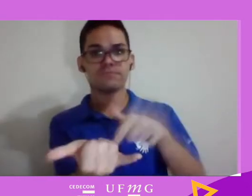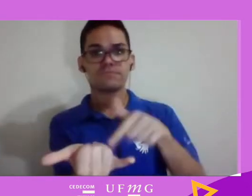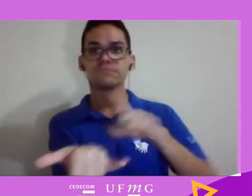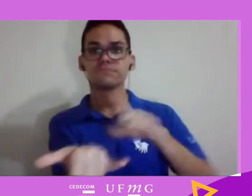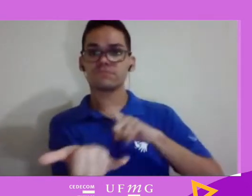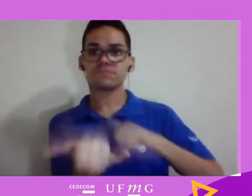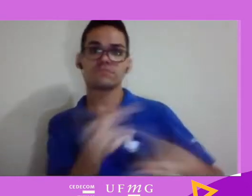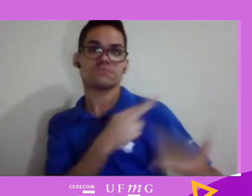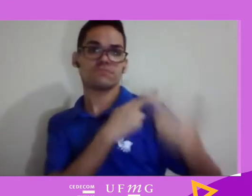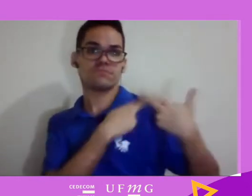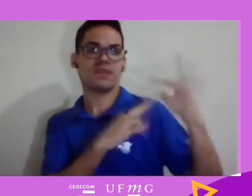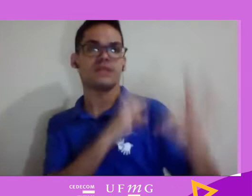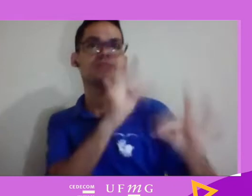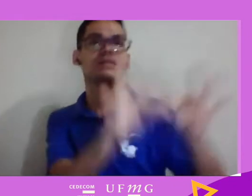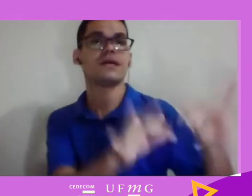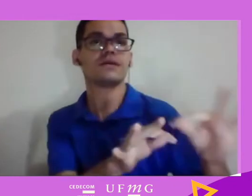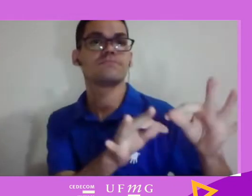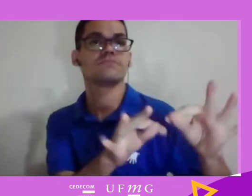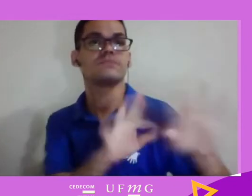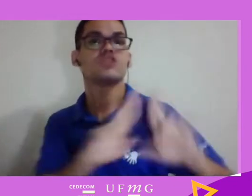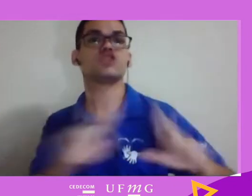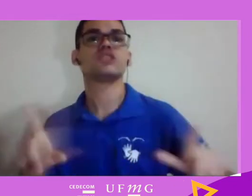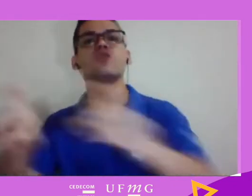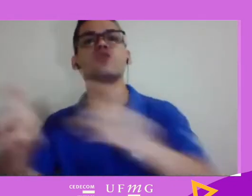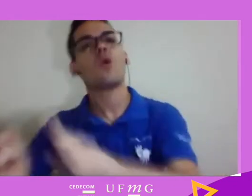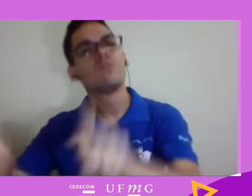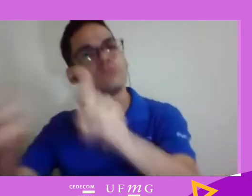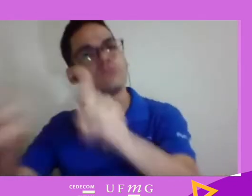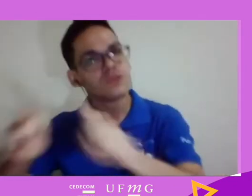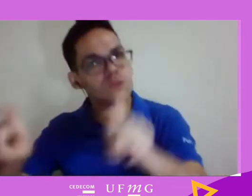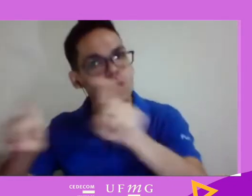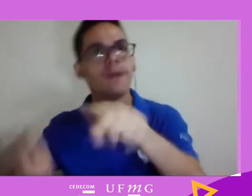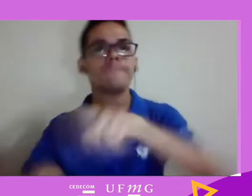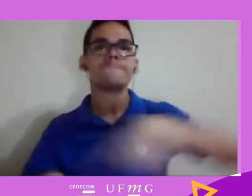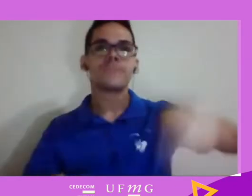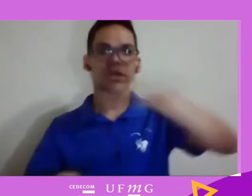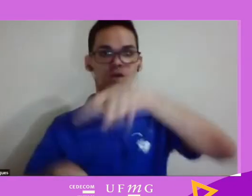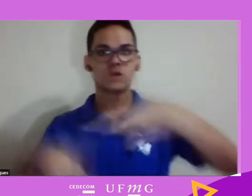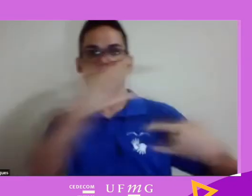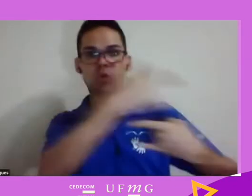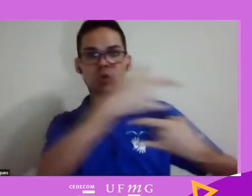computador. Inclusive, para a gente fazer essa live, a gente sabe qual o dispositivo que a gente tem que utilizar.